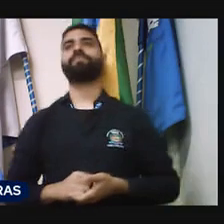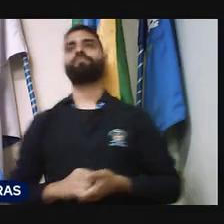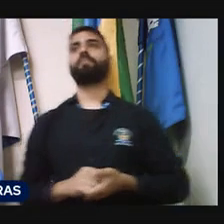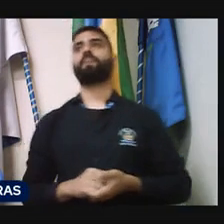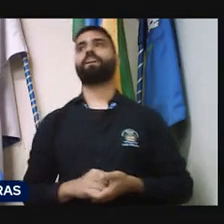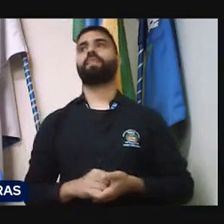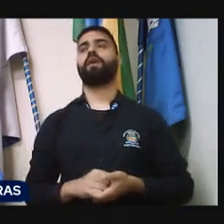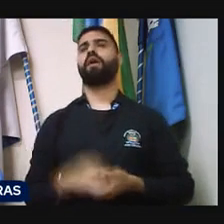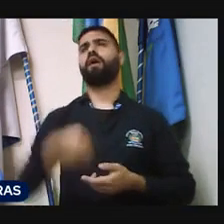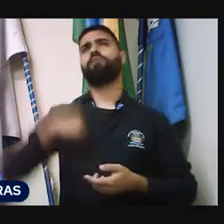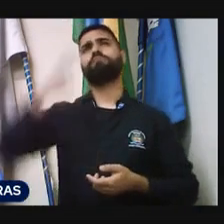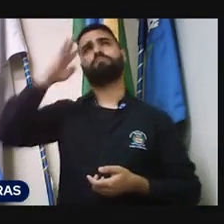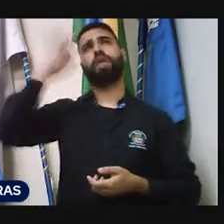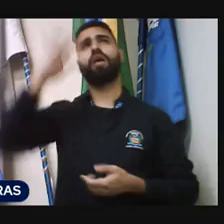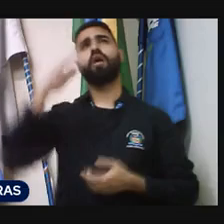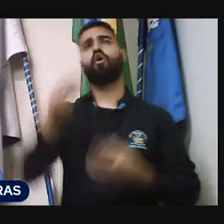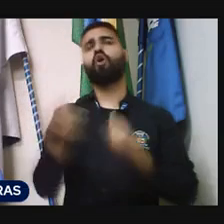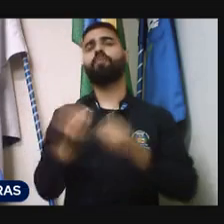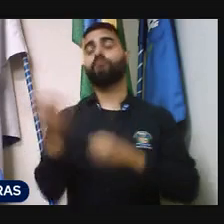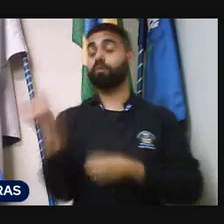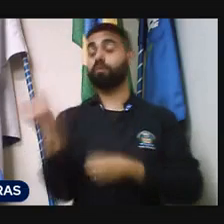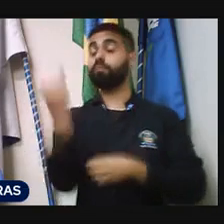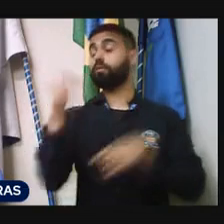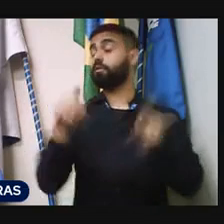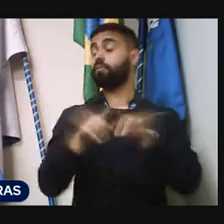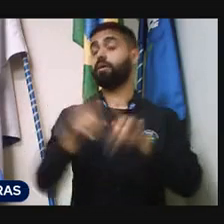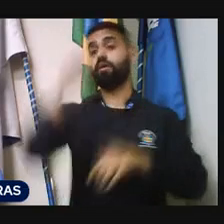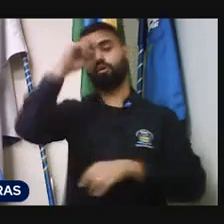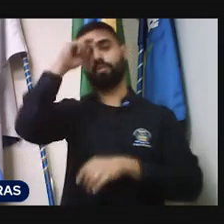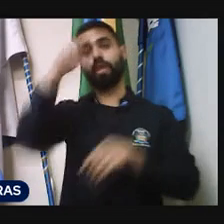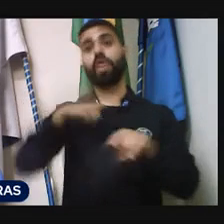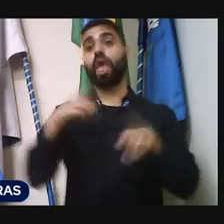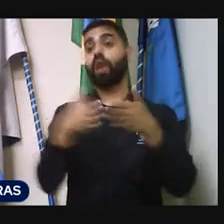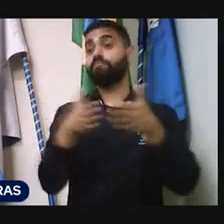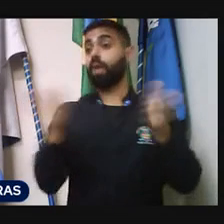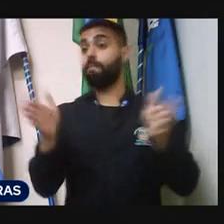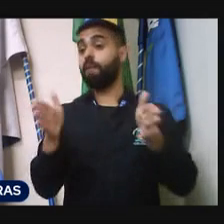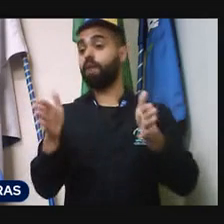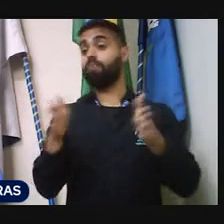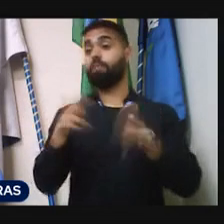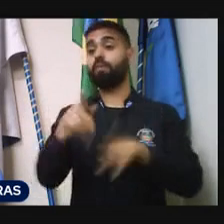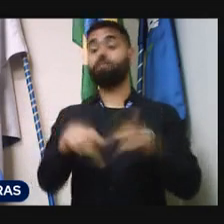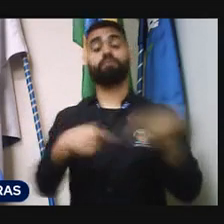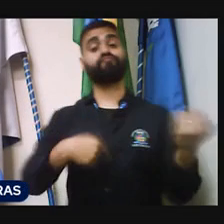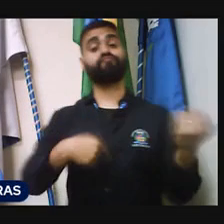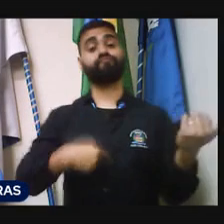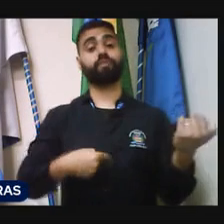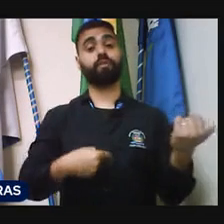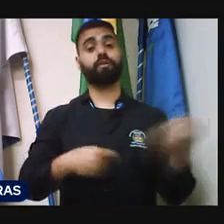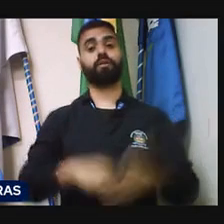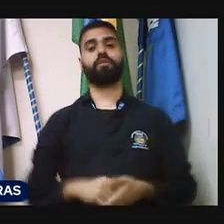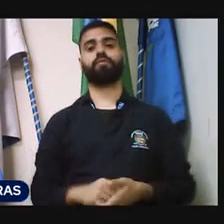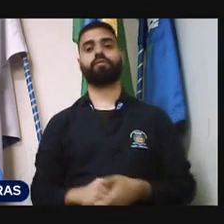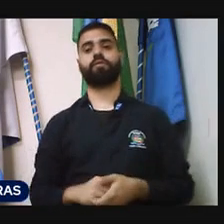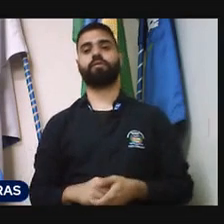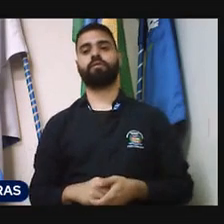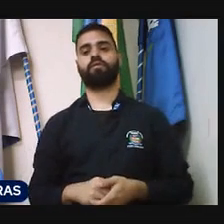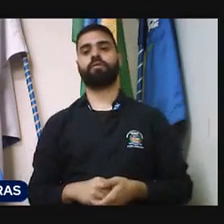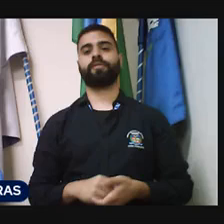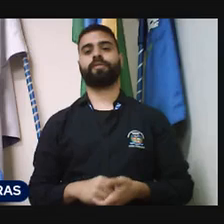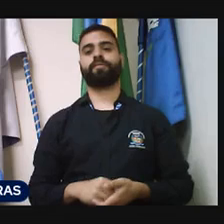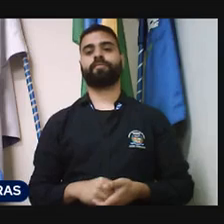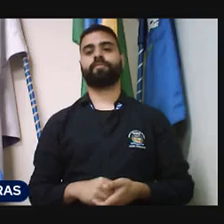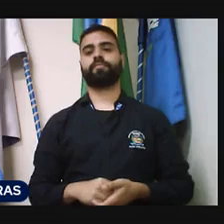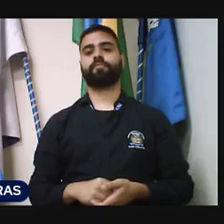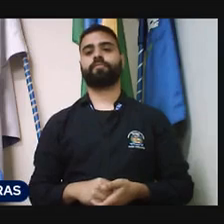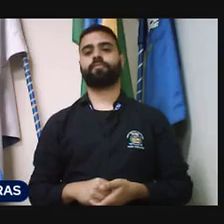e eu imagino o quanto de importante que é o hospital aberto para a comunidade Conservatória ainda mais uma cidade